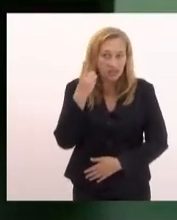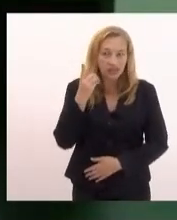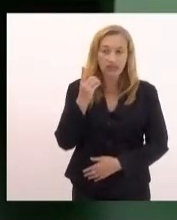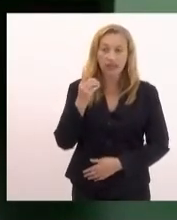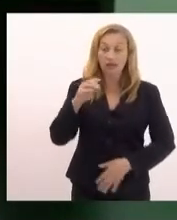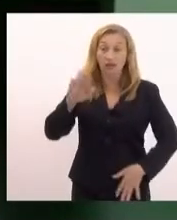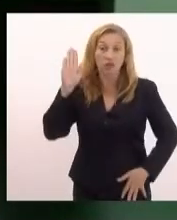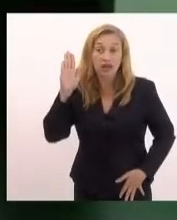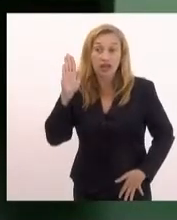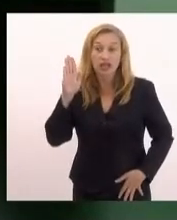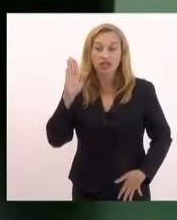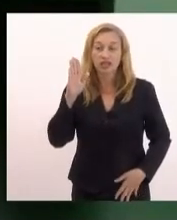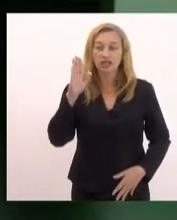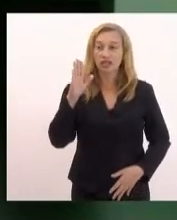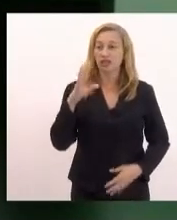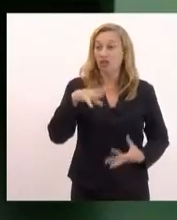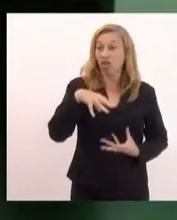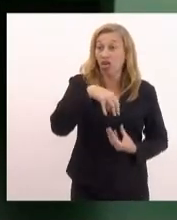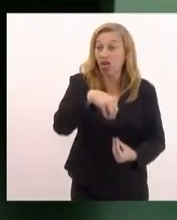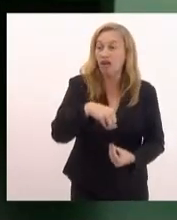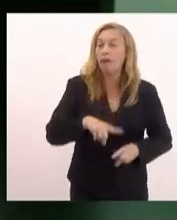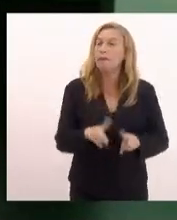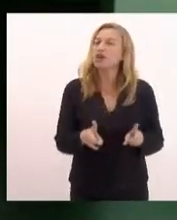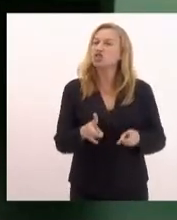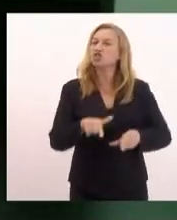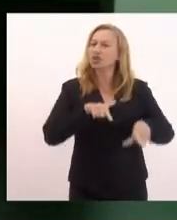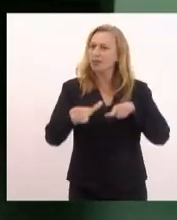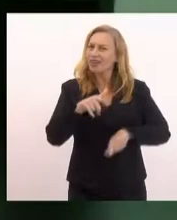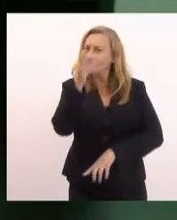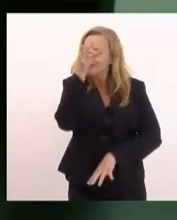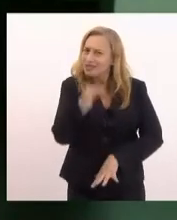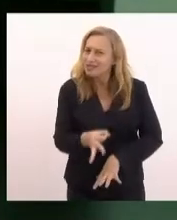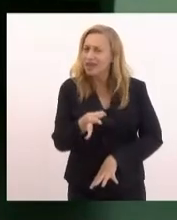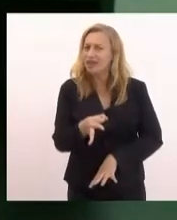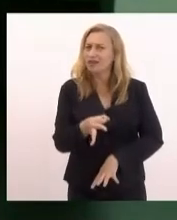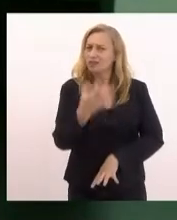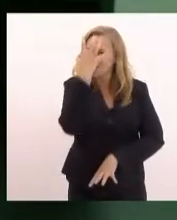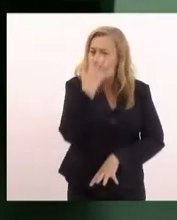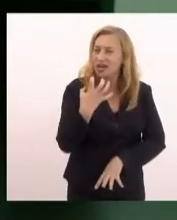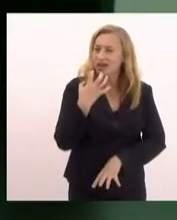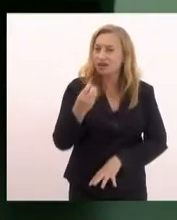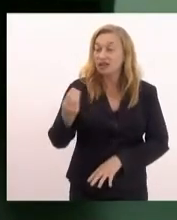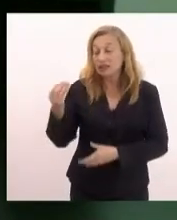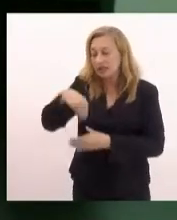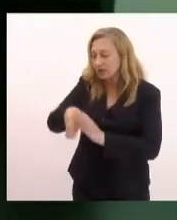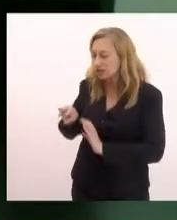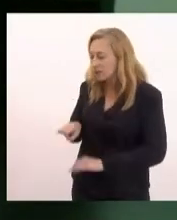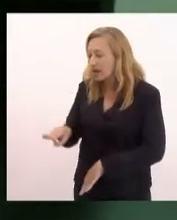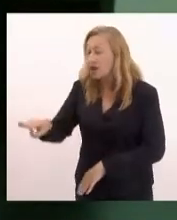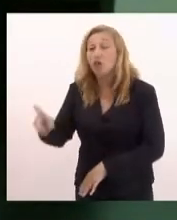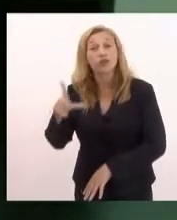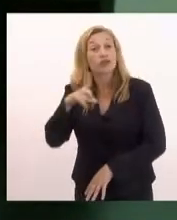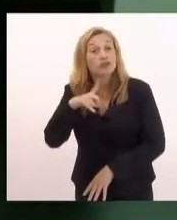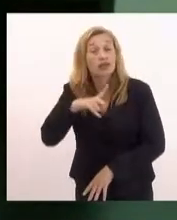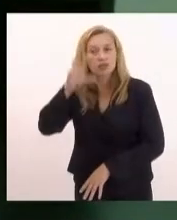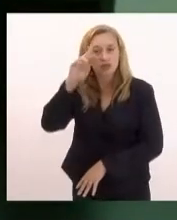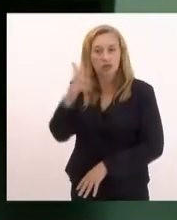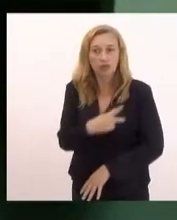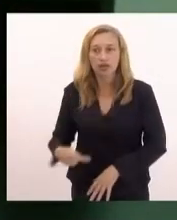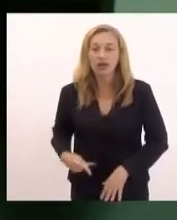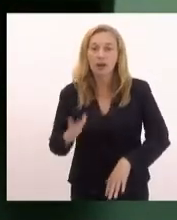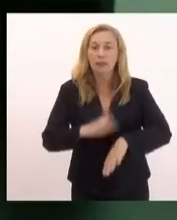fantasma, mas trabalhando seriamente na Maré, onde temos, senhor presidente, mais de